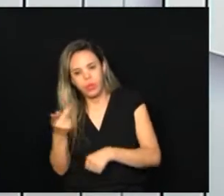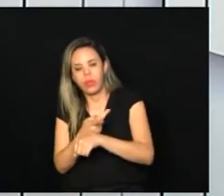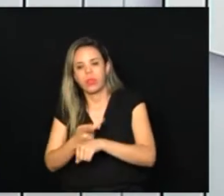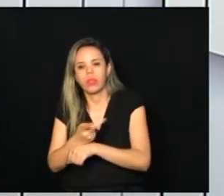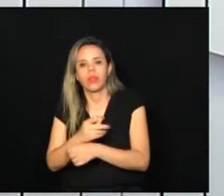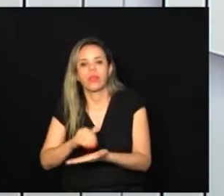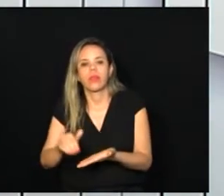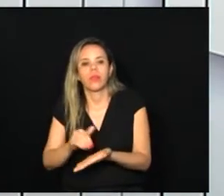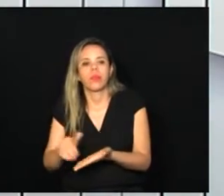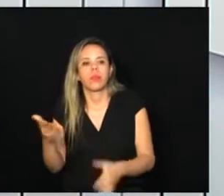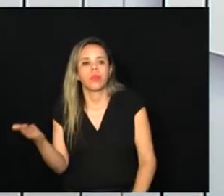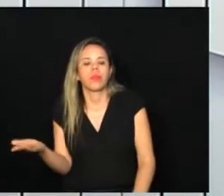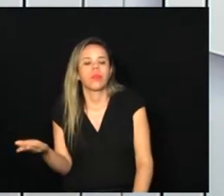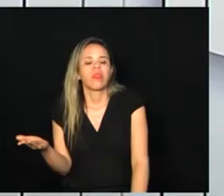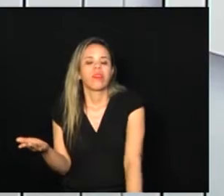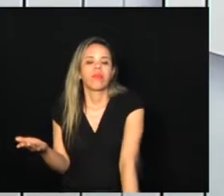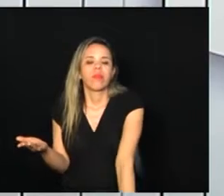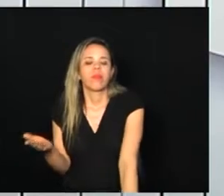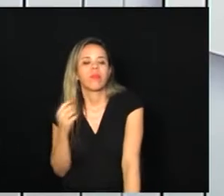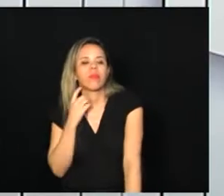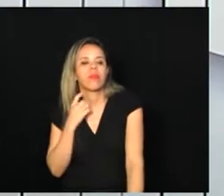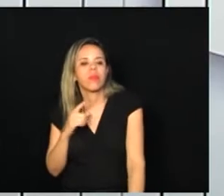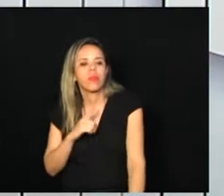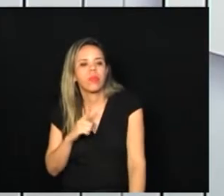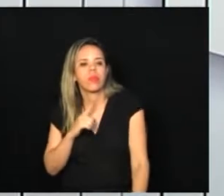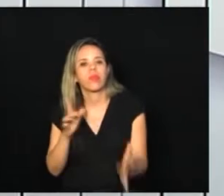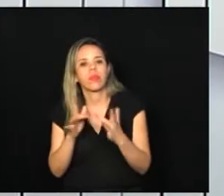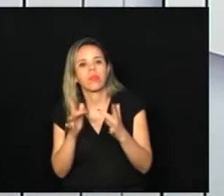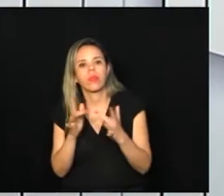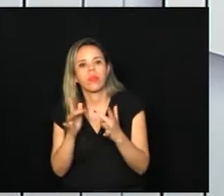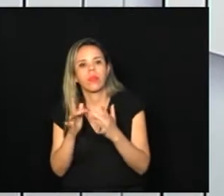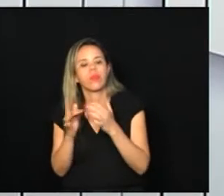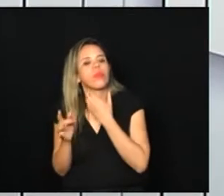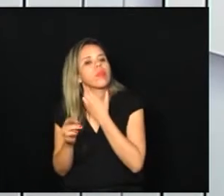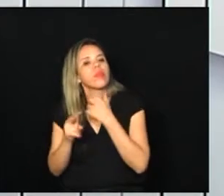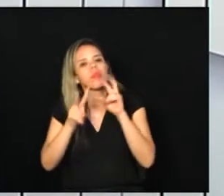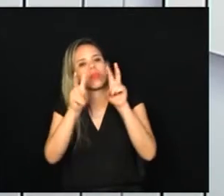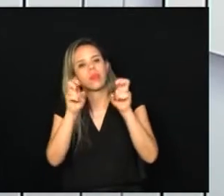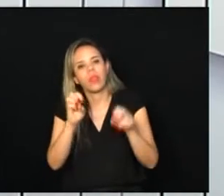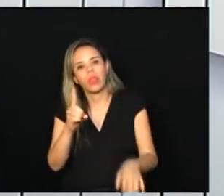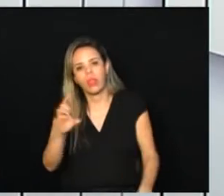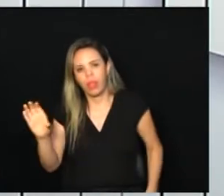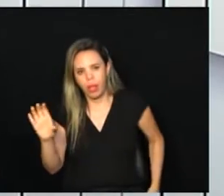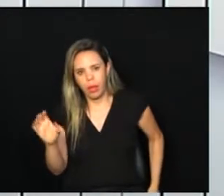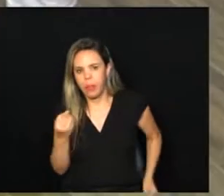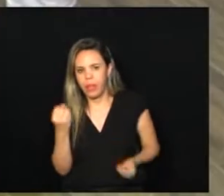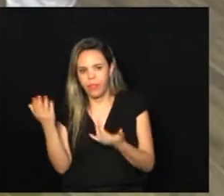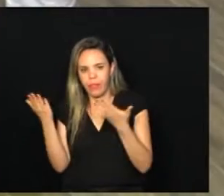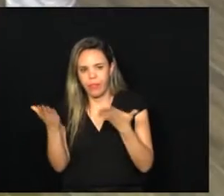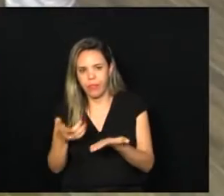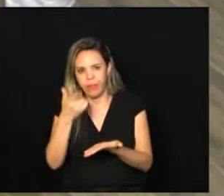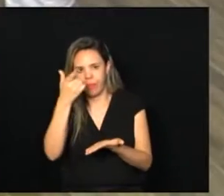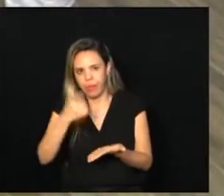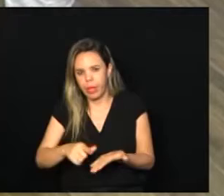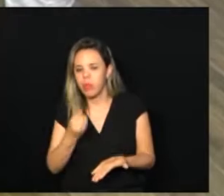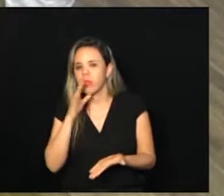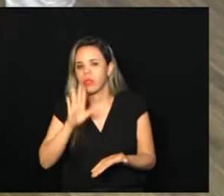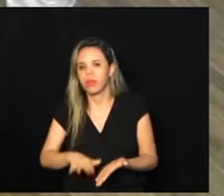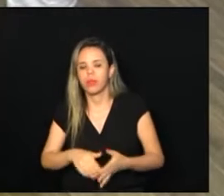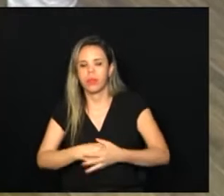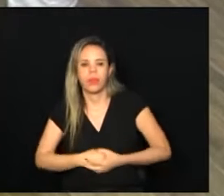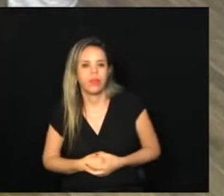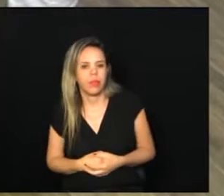procurar a secretaria, entrar em contato em relação à INDEC? Seja bem-vindo mais uma vez e boa